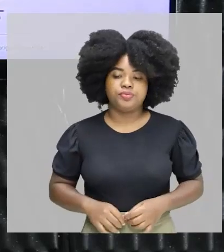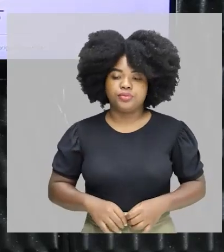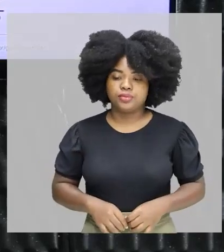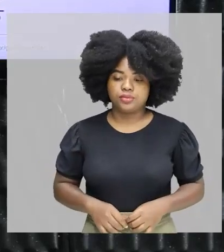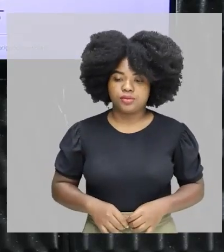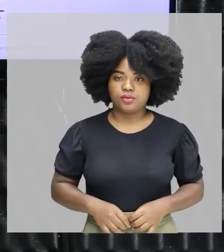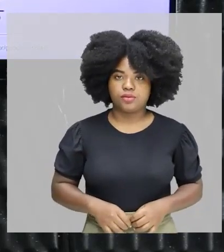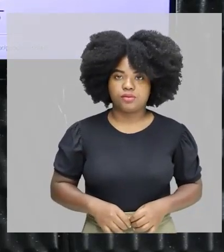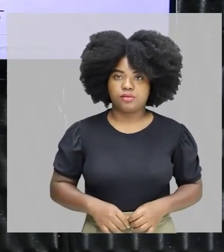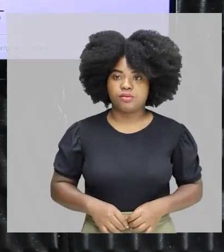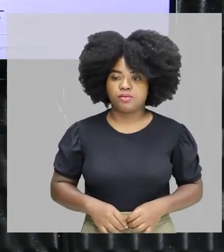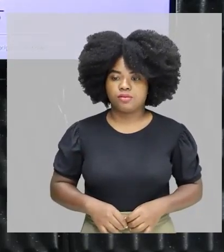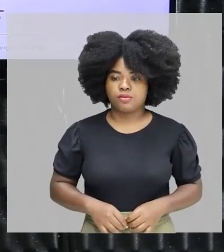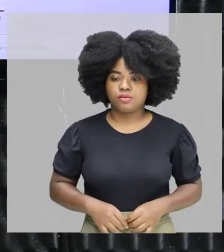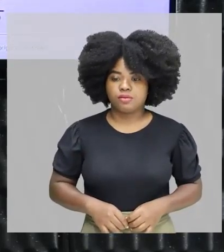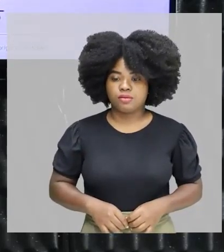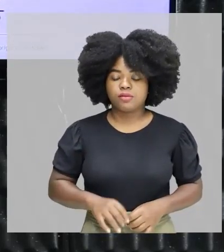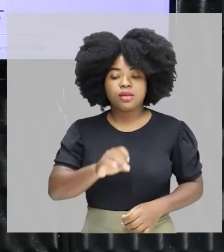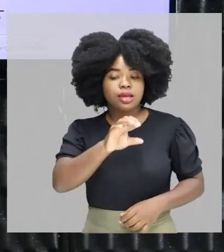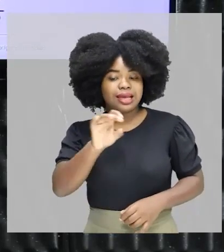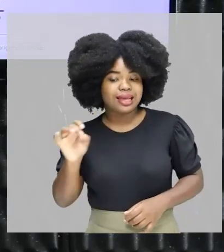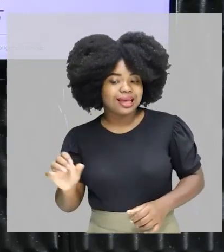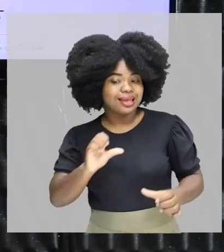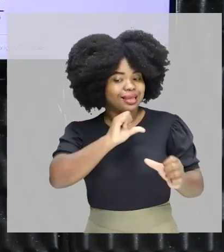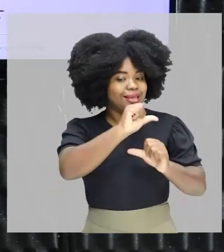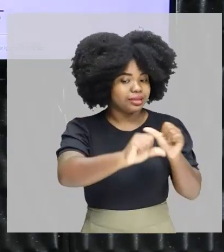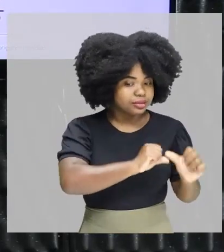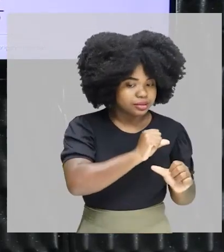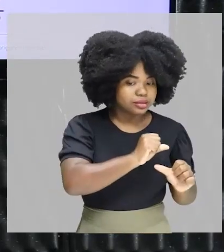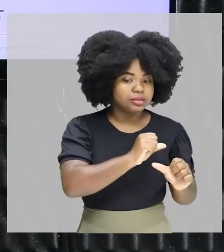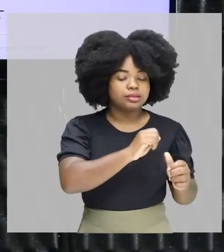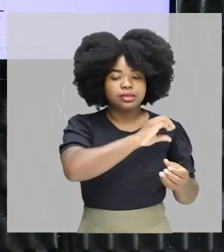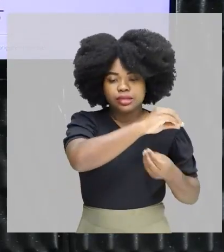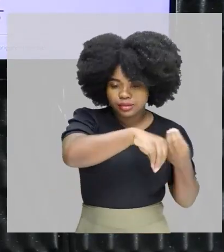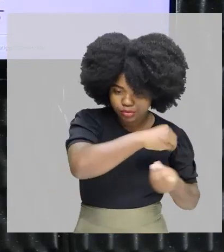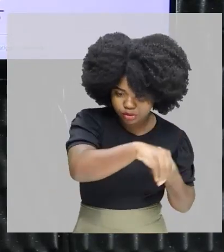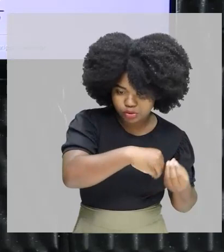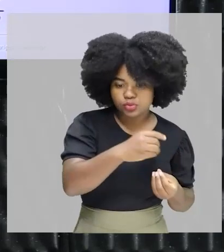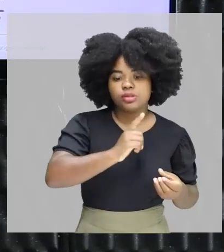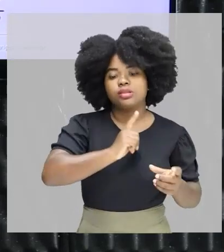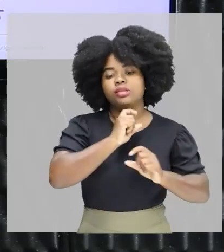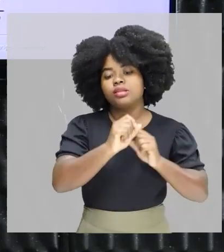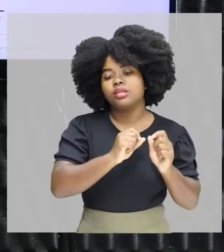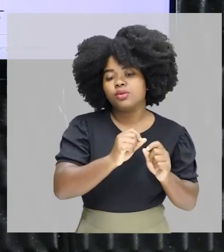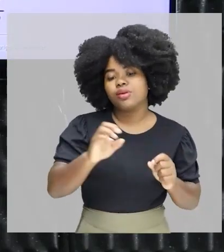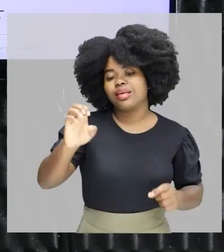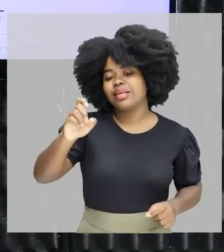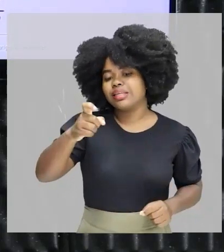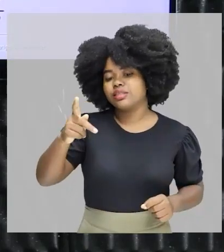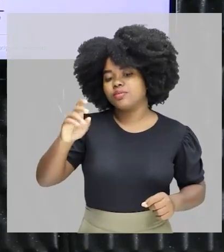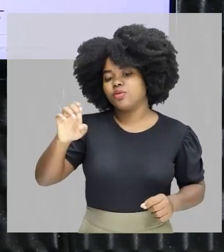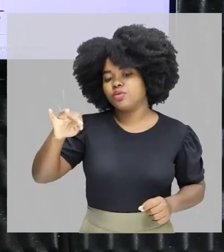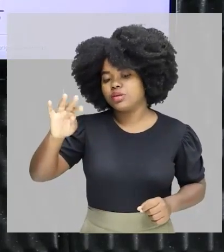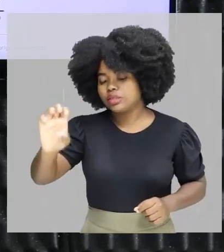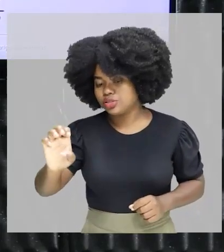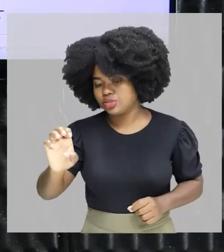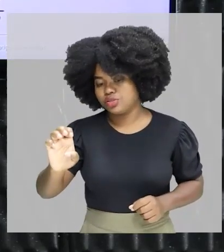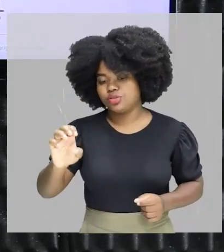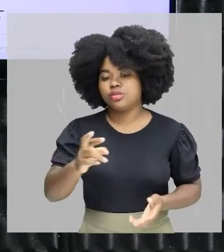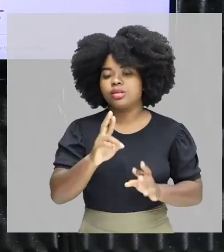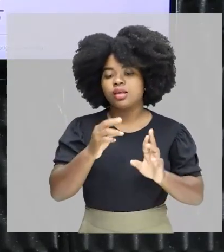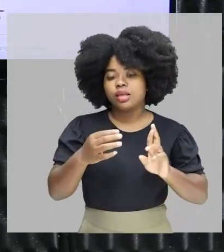a concentração de B. Cada substância é elevado a um expoente que vai corresponder ao